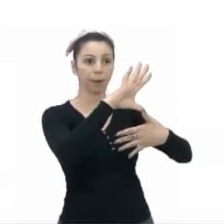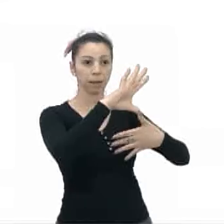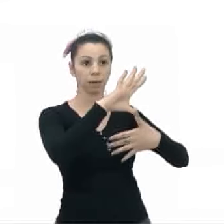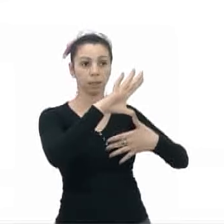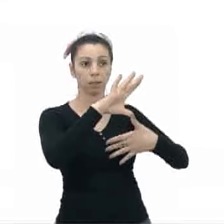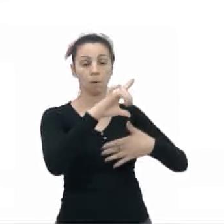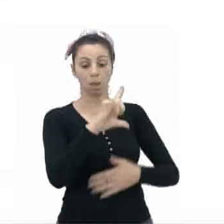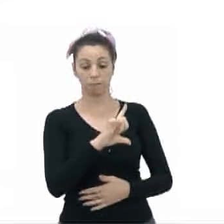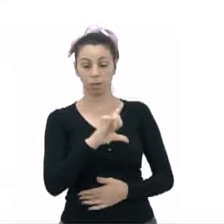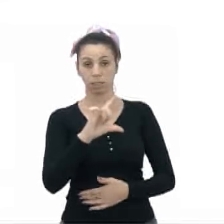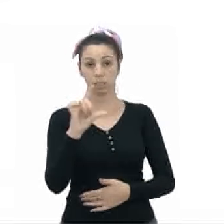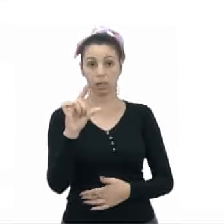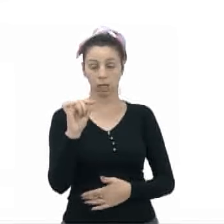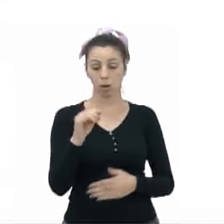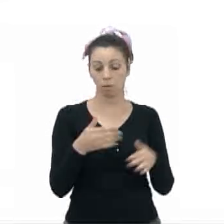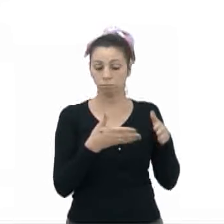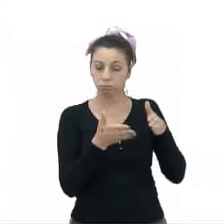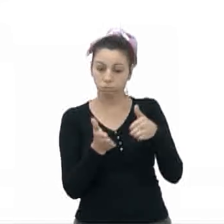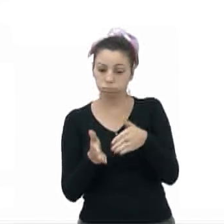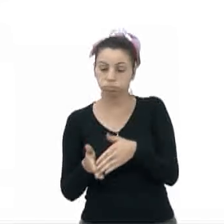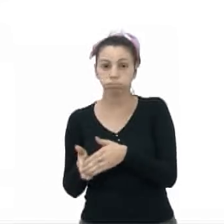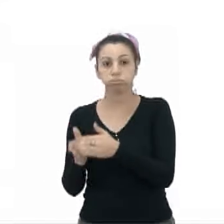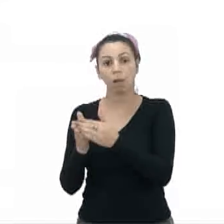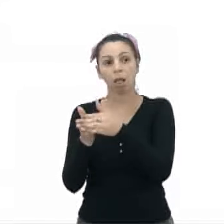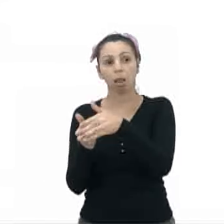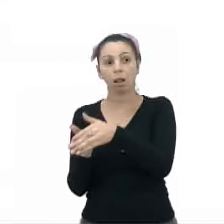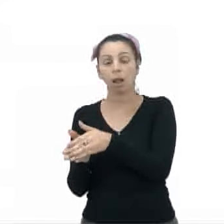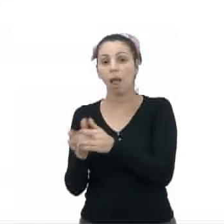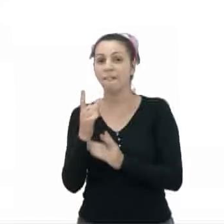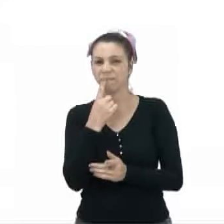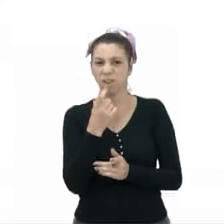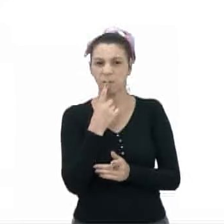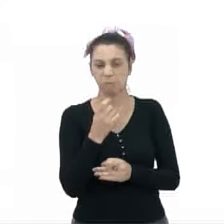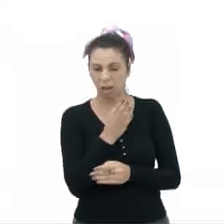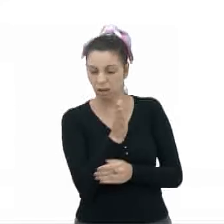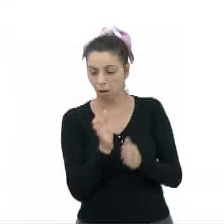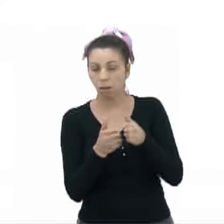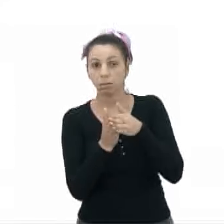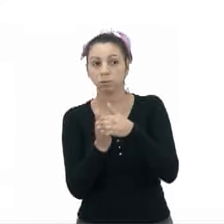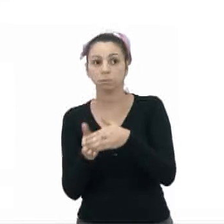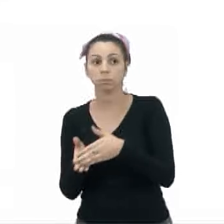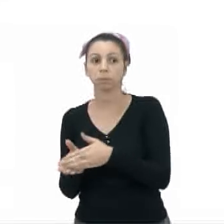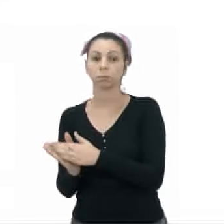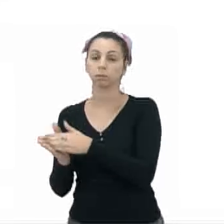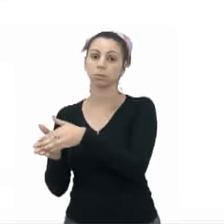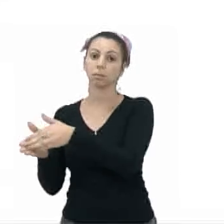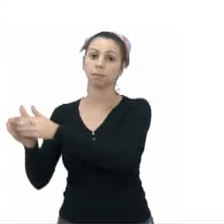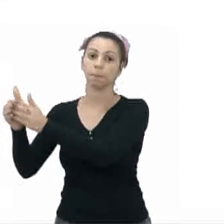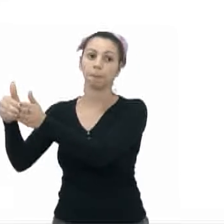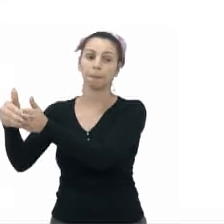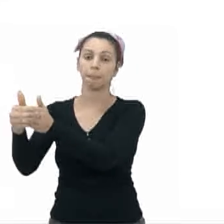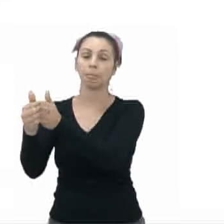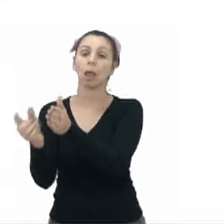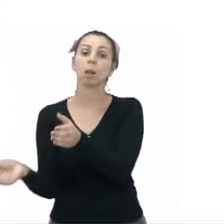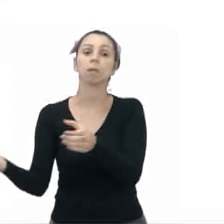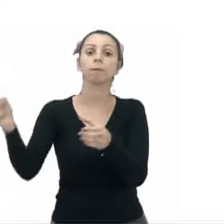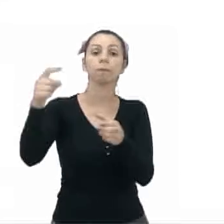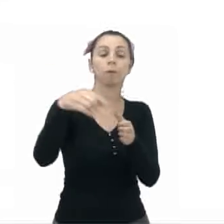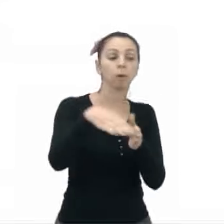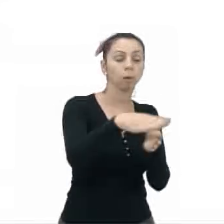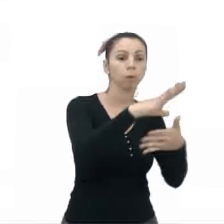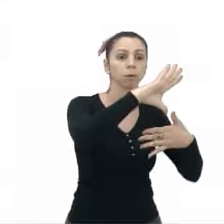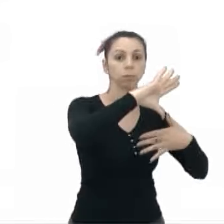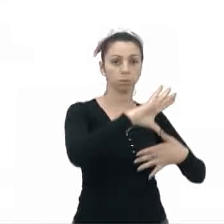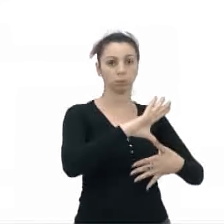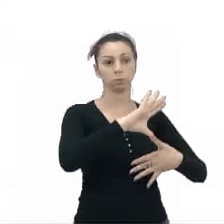vai sair, né, as rotas de Cristóvão Colombo é vermelha, ele vai sair, chega aqui e depois ele retorna novamente. E